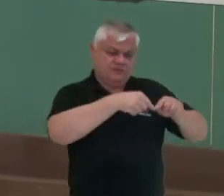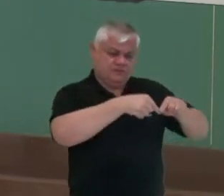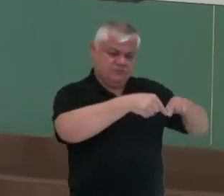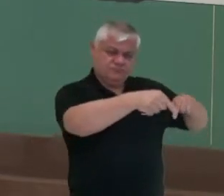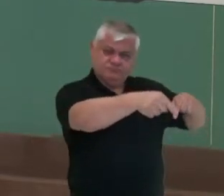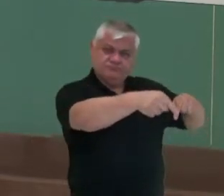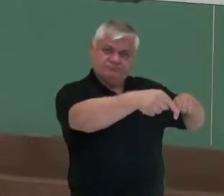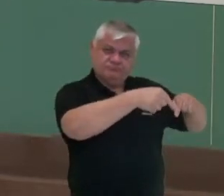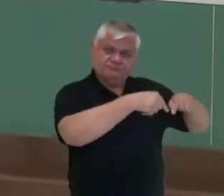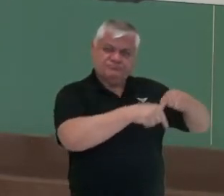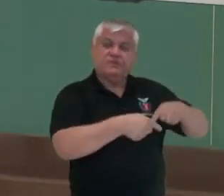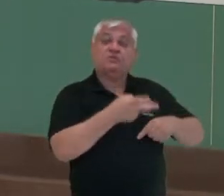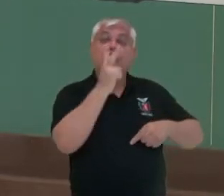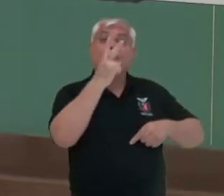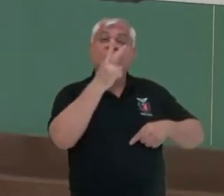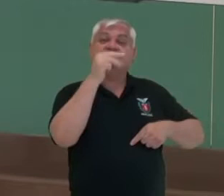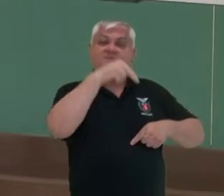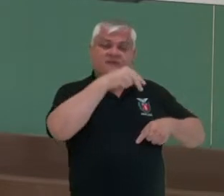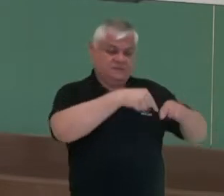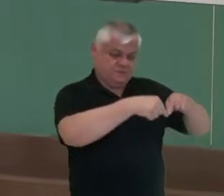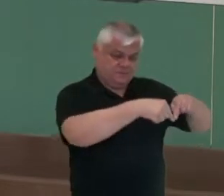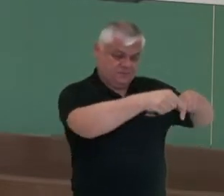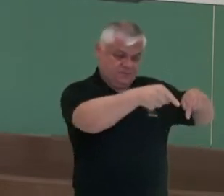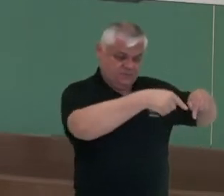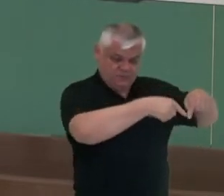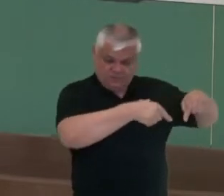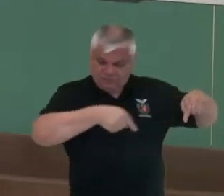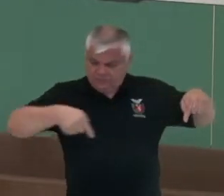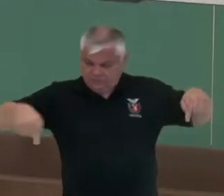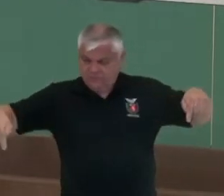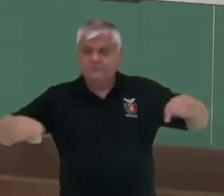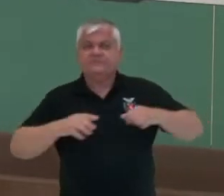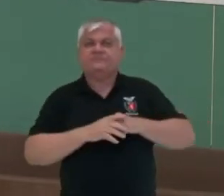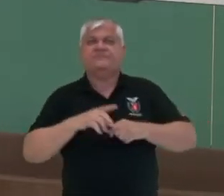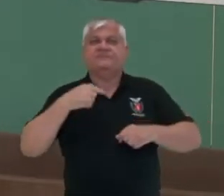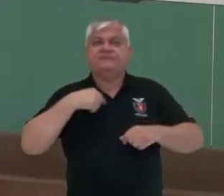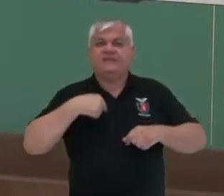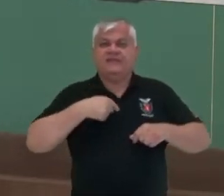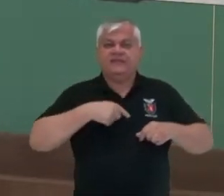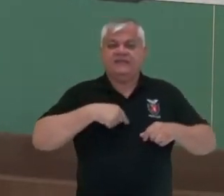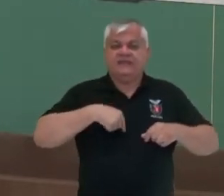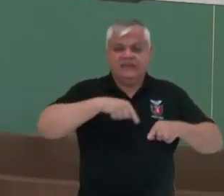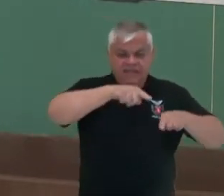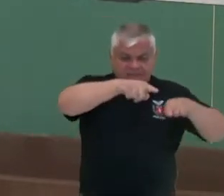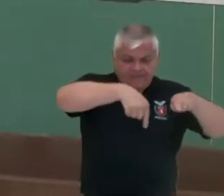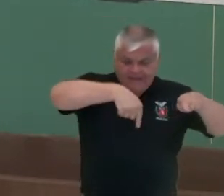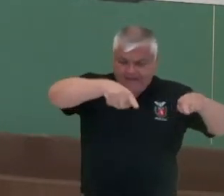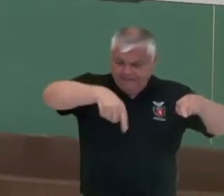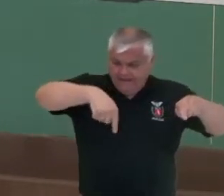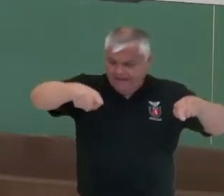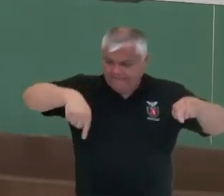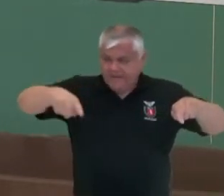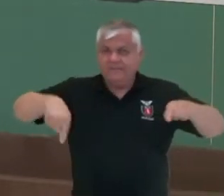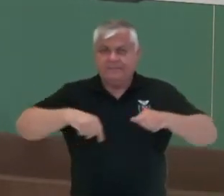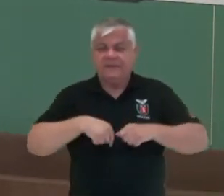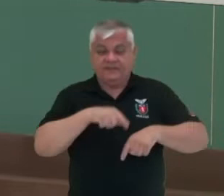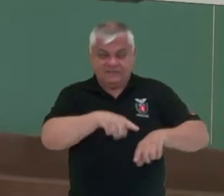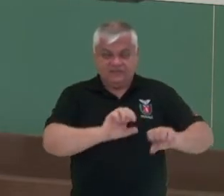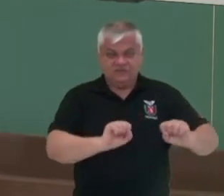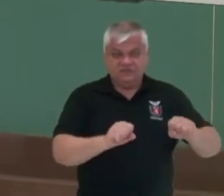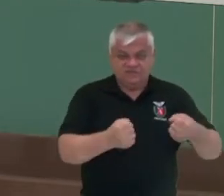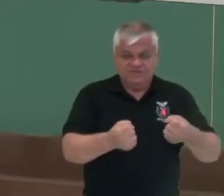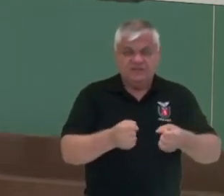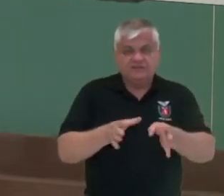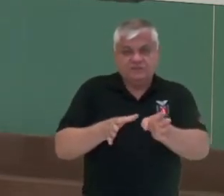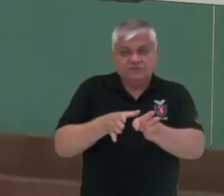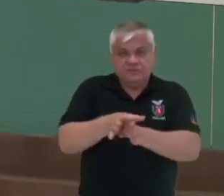largura, tá? Aqui que a gente tem nessa pista? A gente tem a linha central, linha de guarda, que é de defesa, linha de